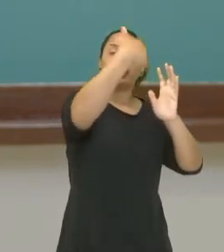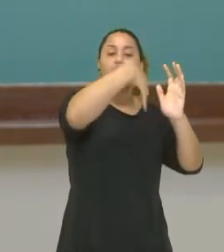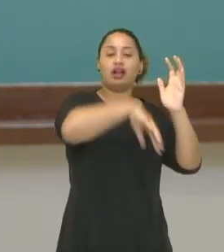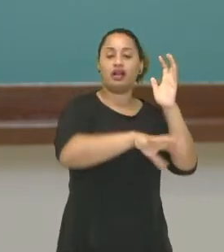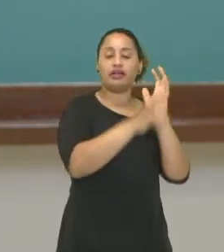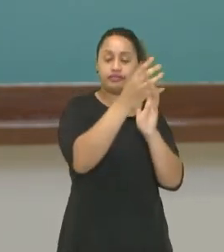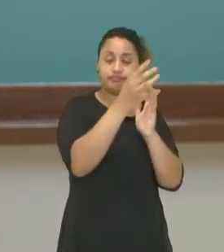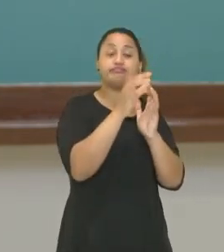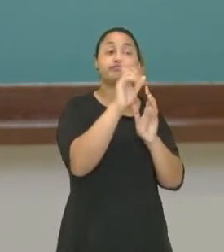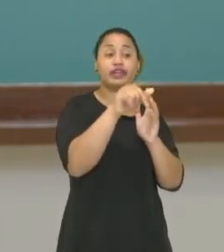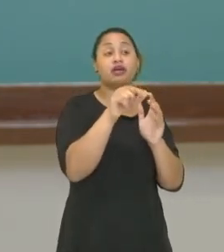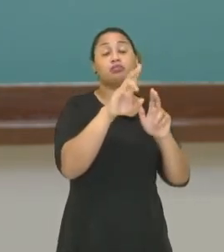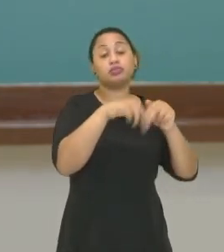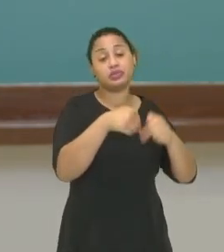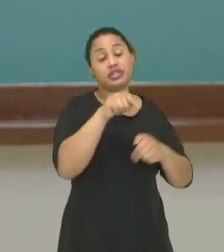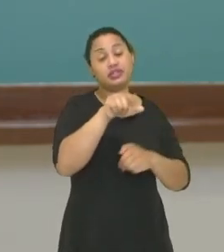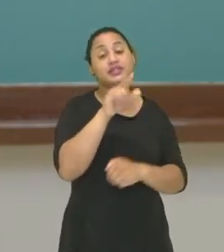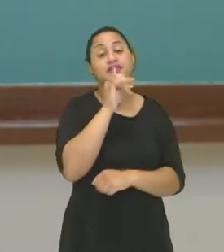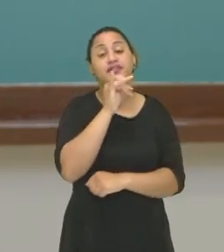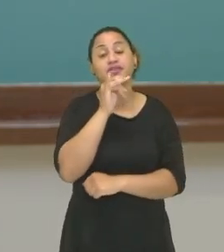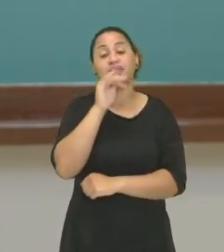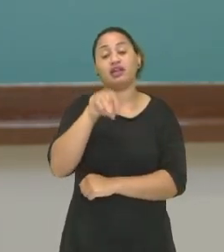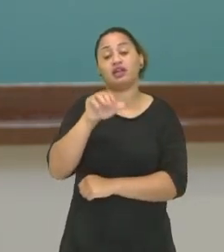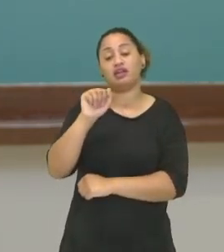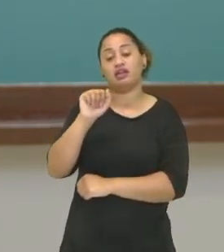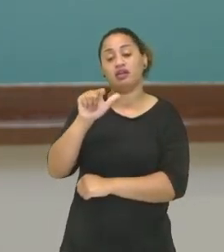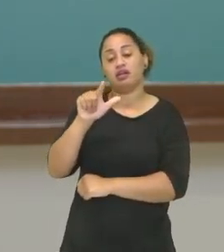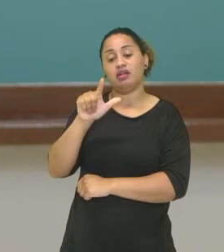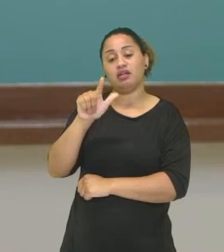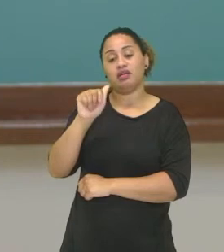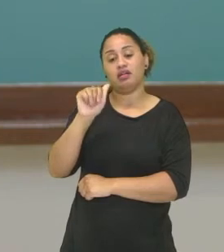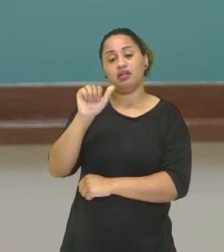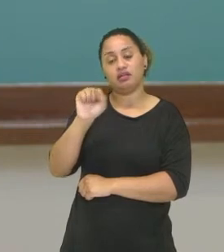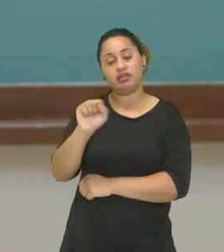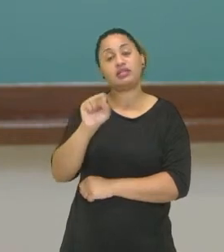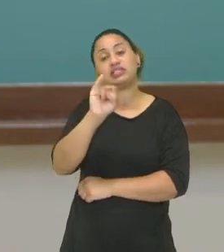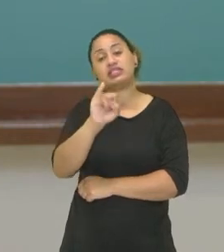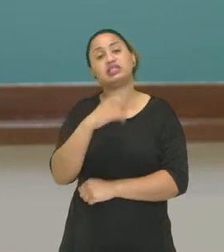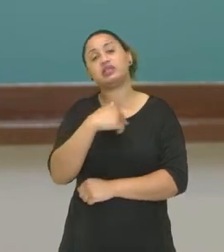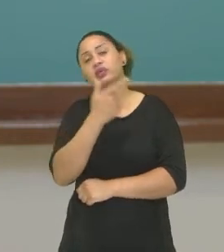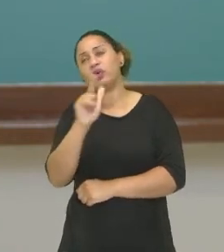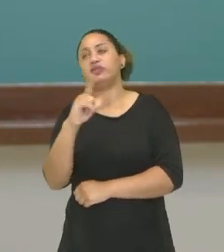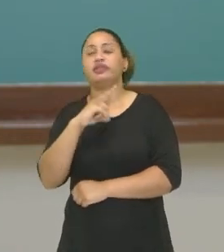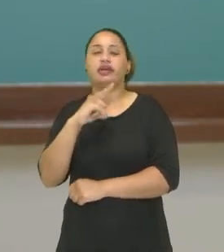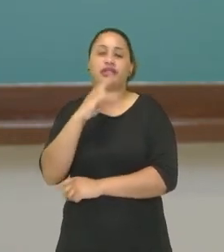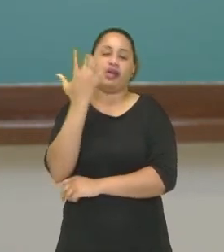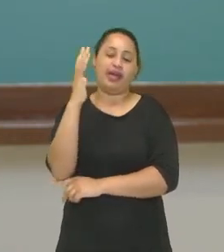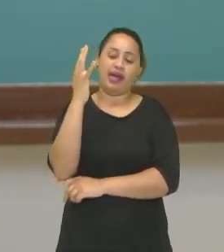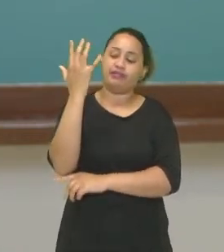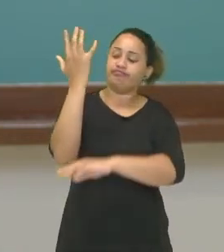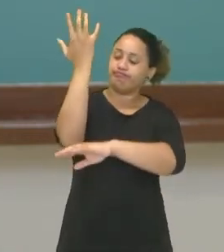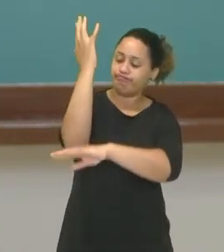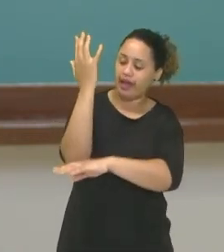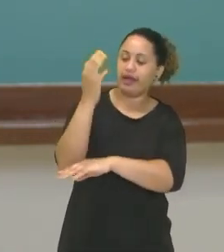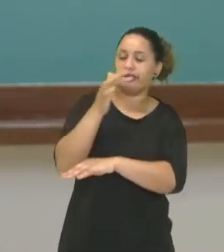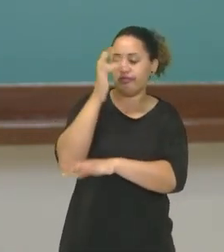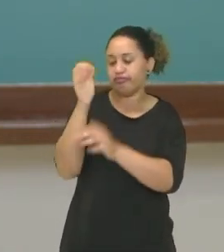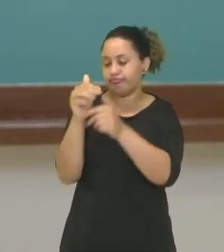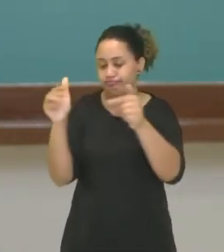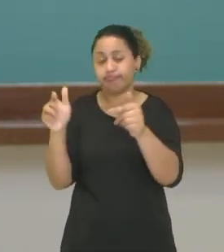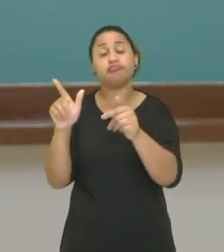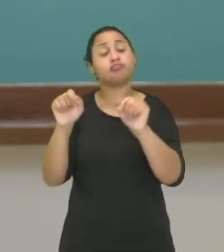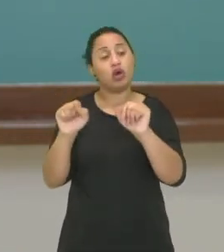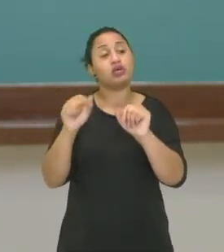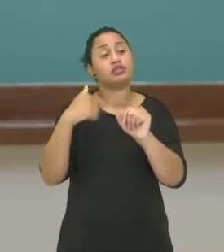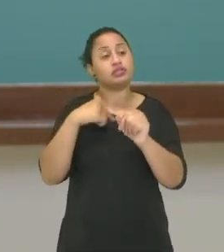nesse caso, são as algas. Você extrapola isso para um ecossistema de plantas terrestres, enfim, né, qualquer situação você pode considerar